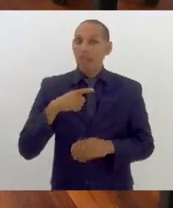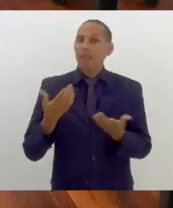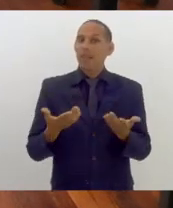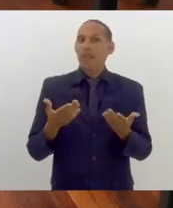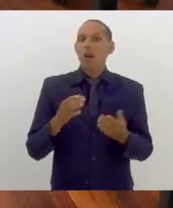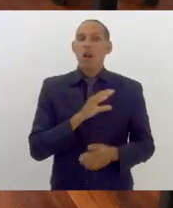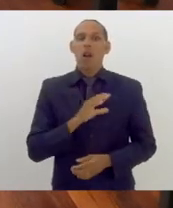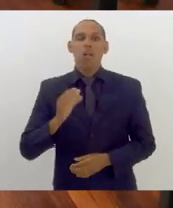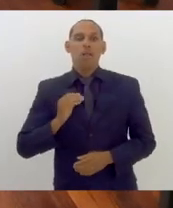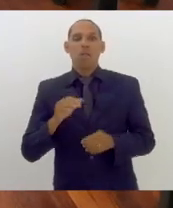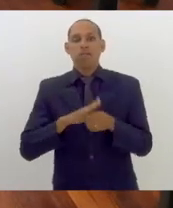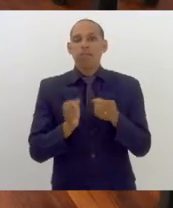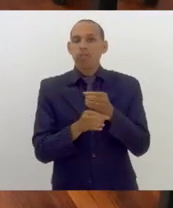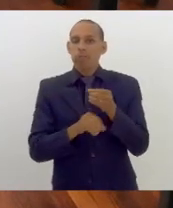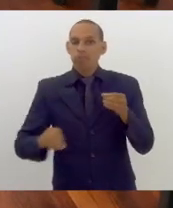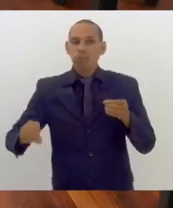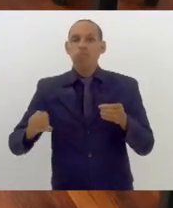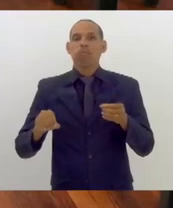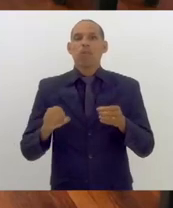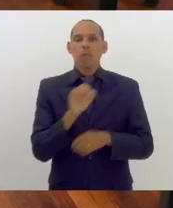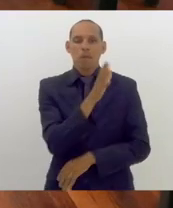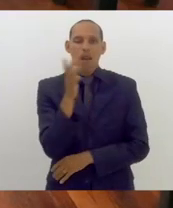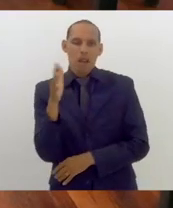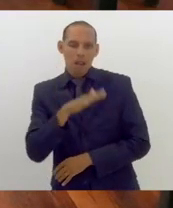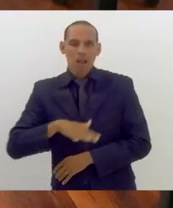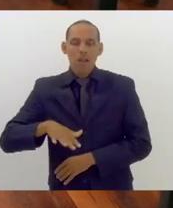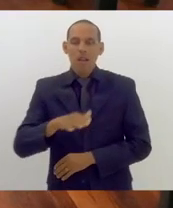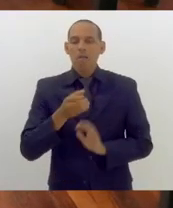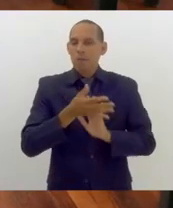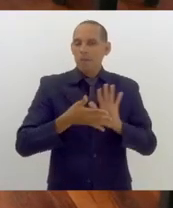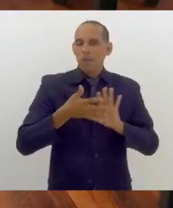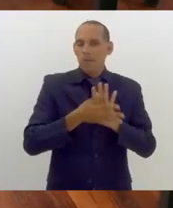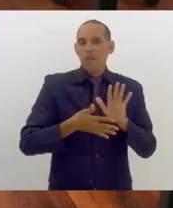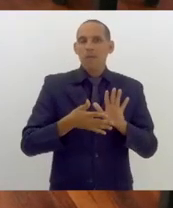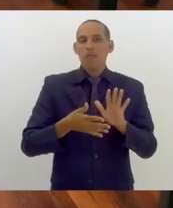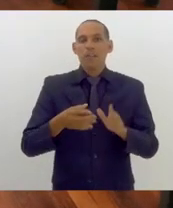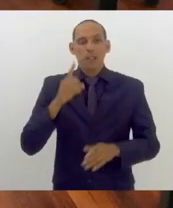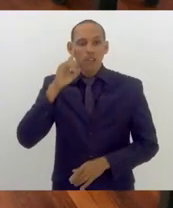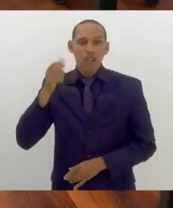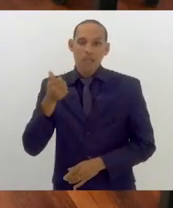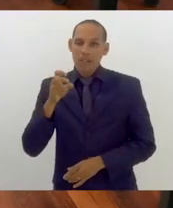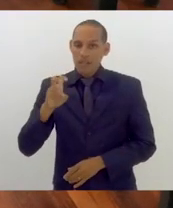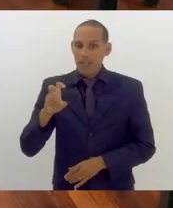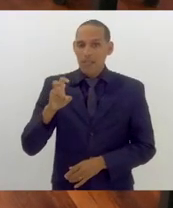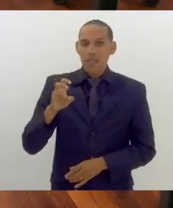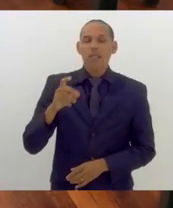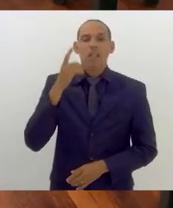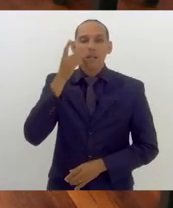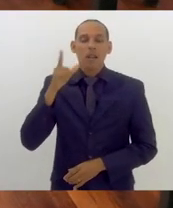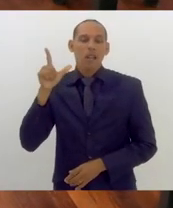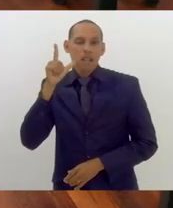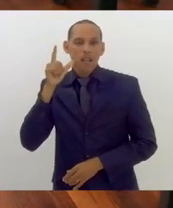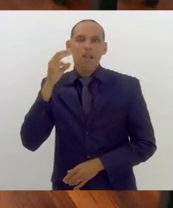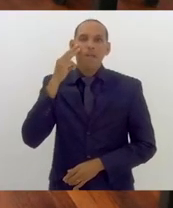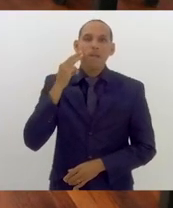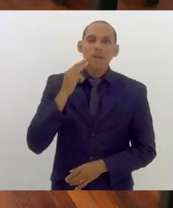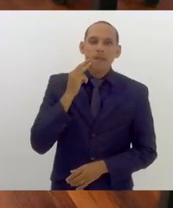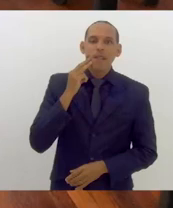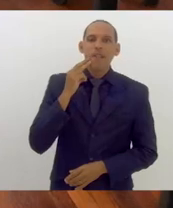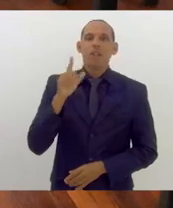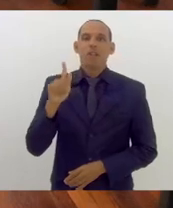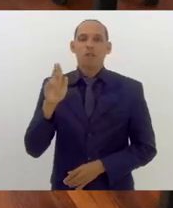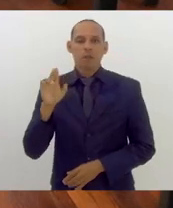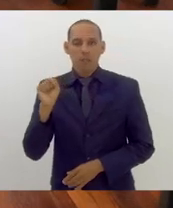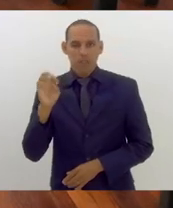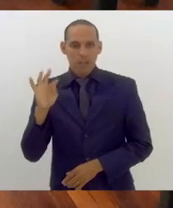audiência pública dia 15/12 às 10 horas Deputado Lucinha Deputado Gustavo Schmidt valdec Carneiro Luis Martins